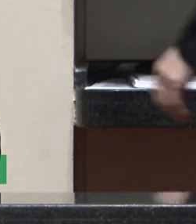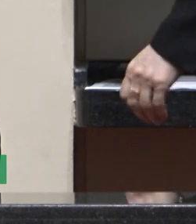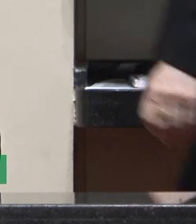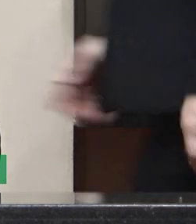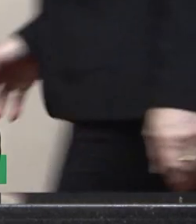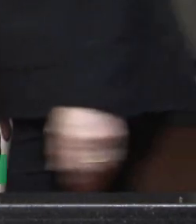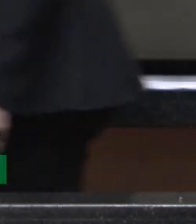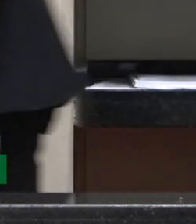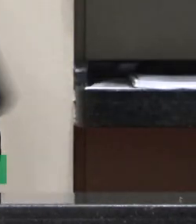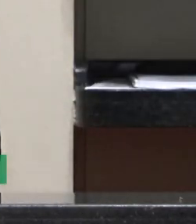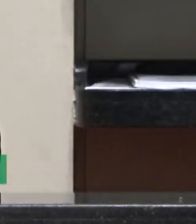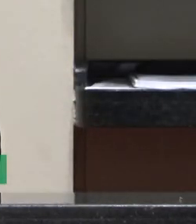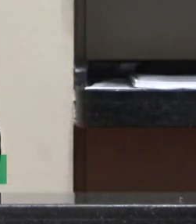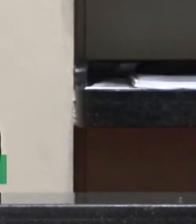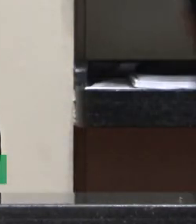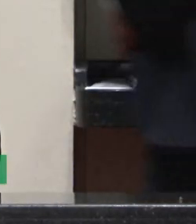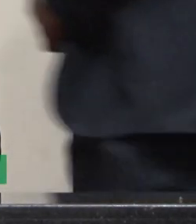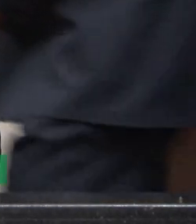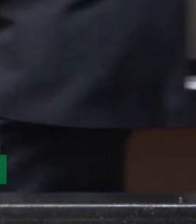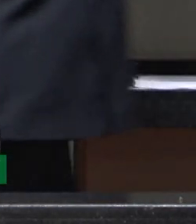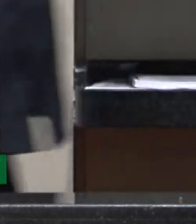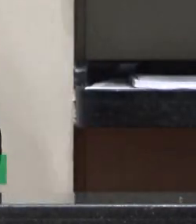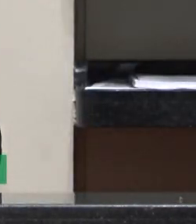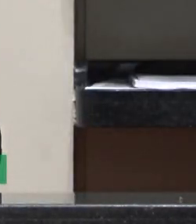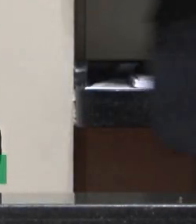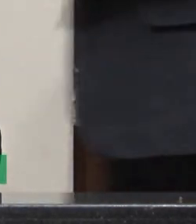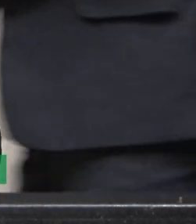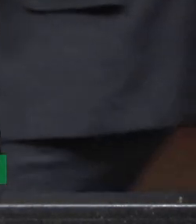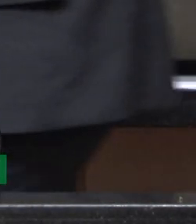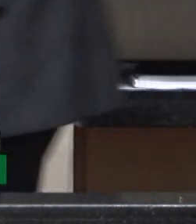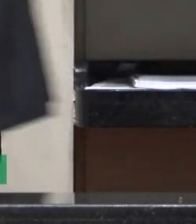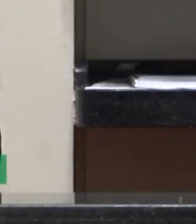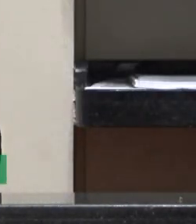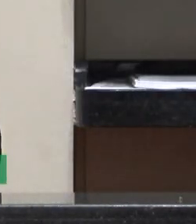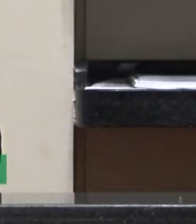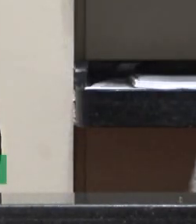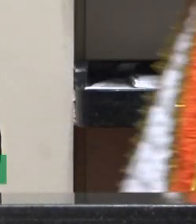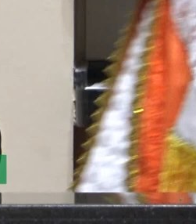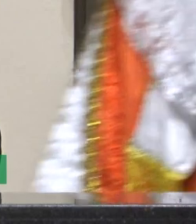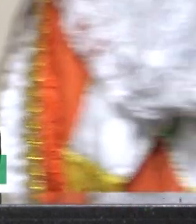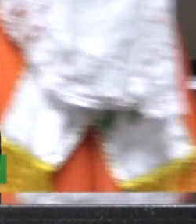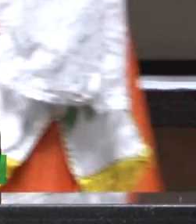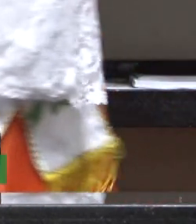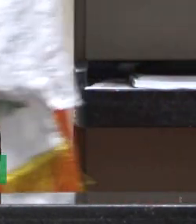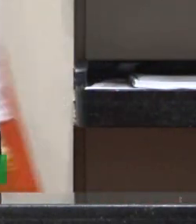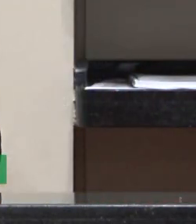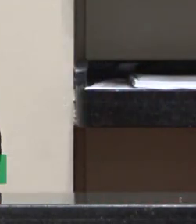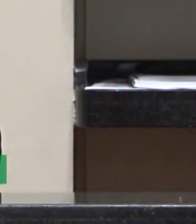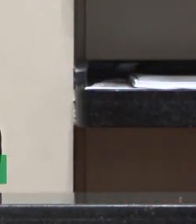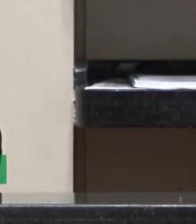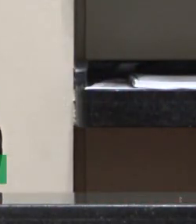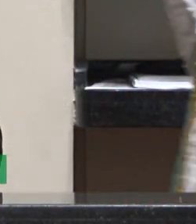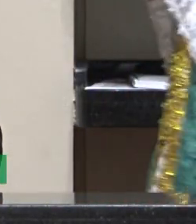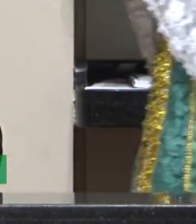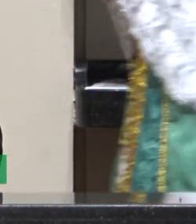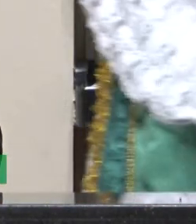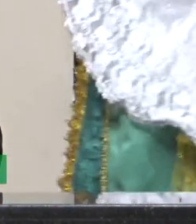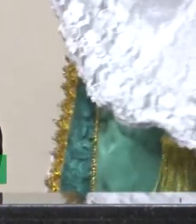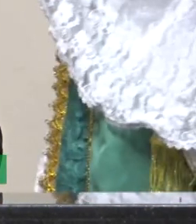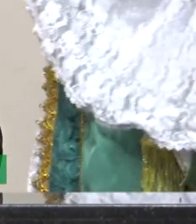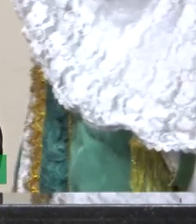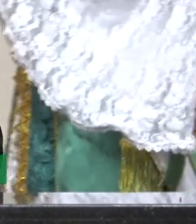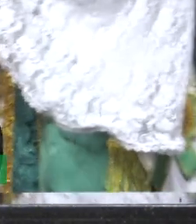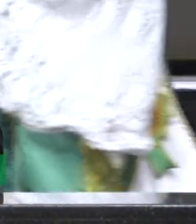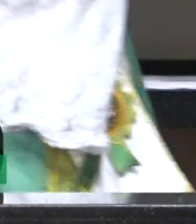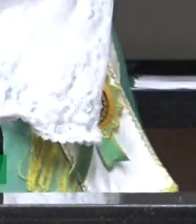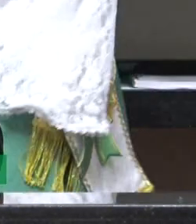Alana Rossetti e Kellen Barros para divulgar a realização da expochachin que acontecerá nos dias